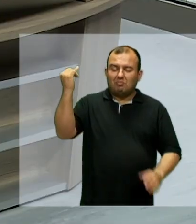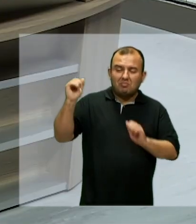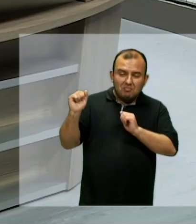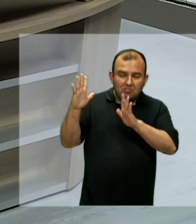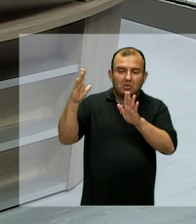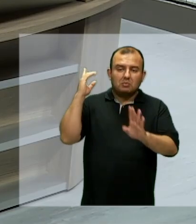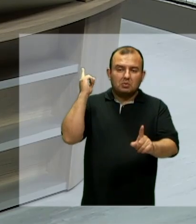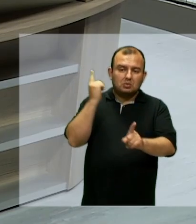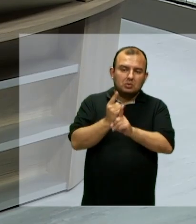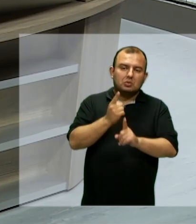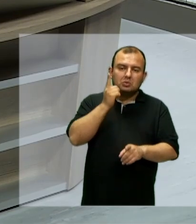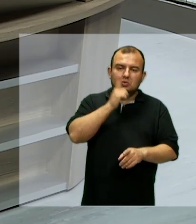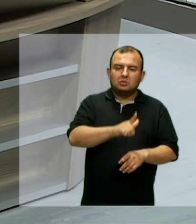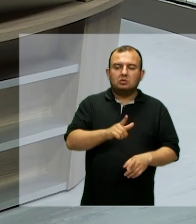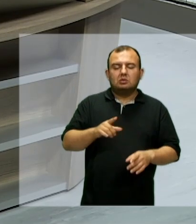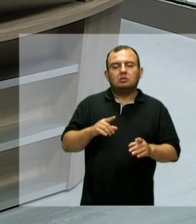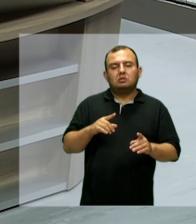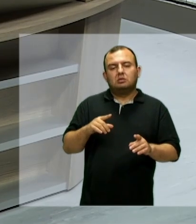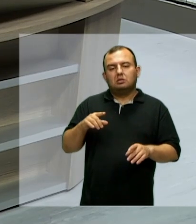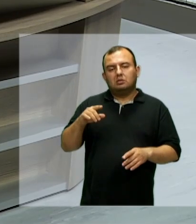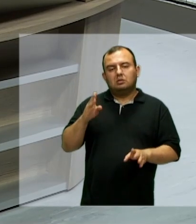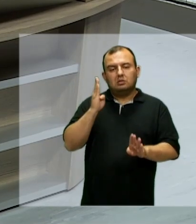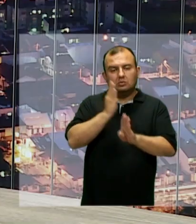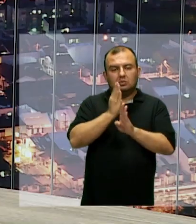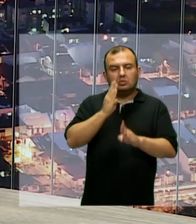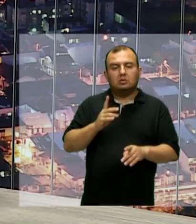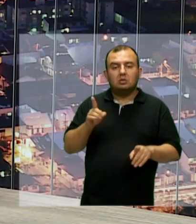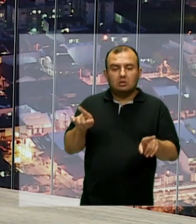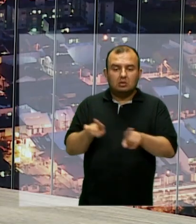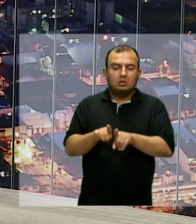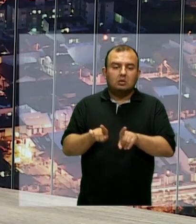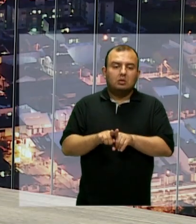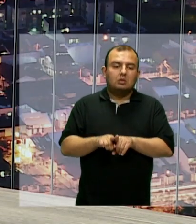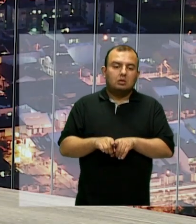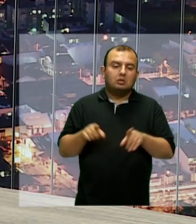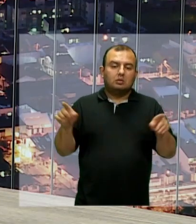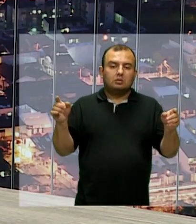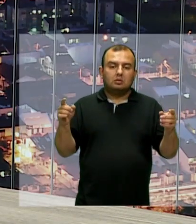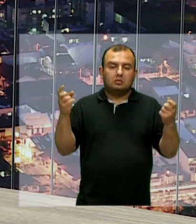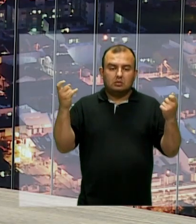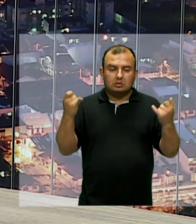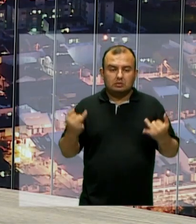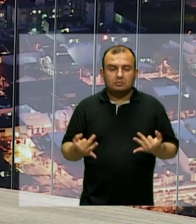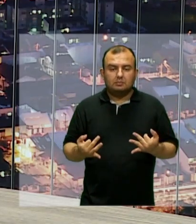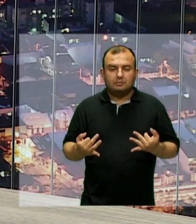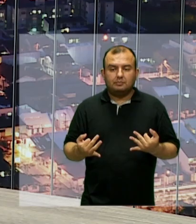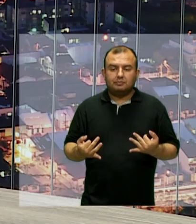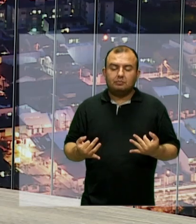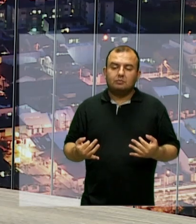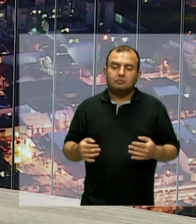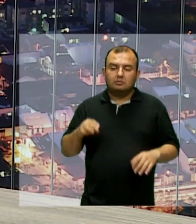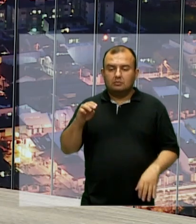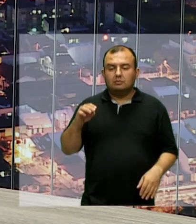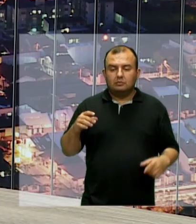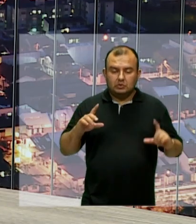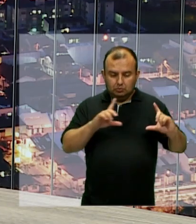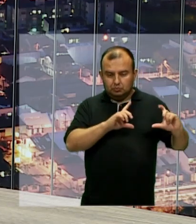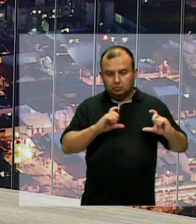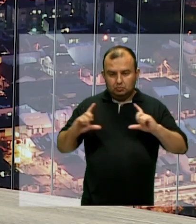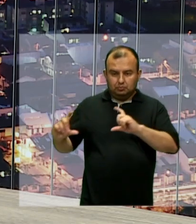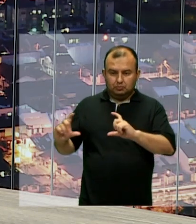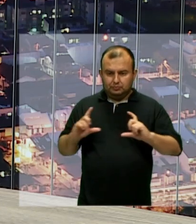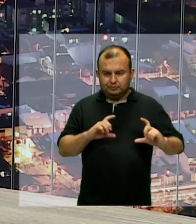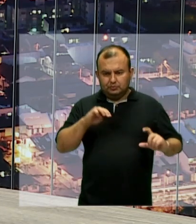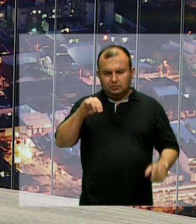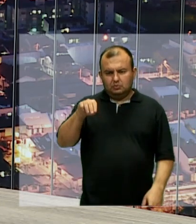A prevenção no diagnóstico precoce, né? Sim, e assim, falando também em mamografia, se eu